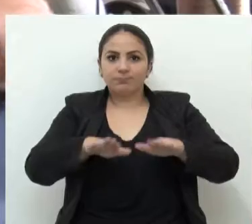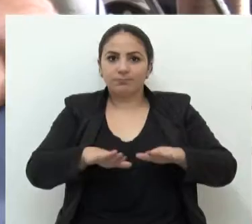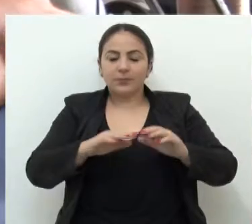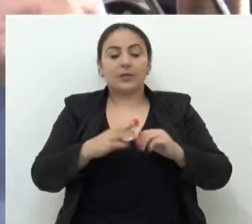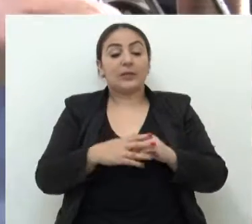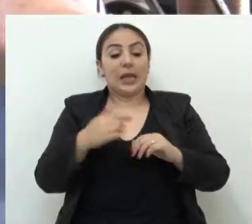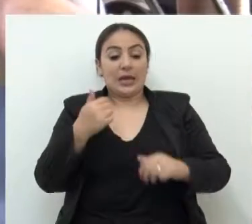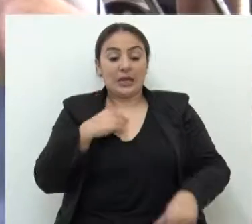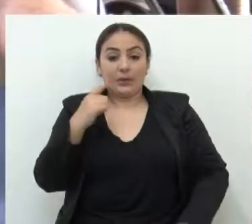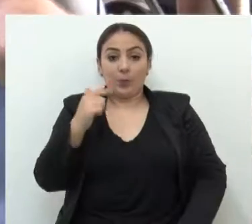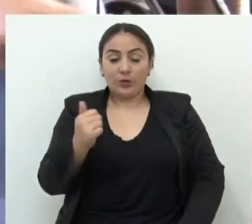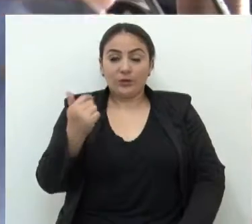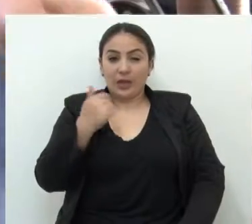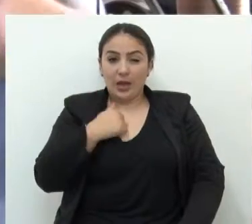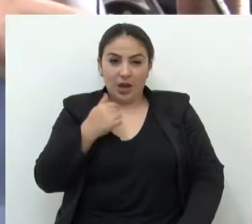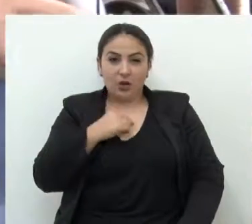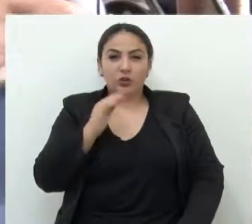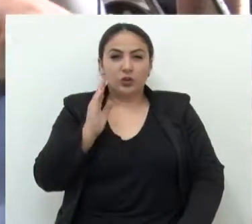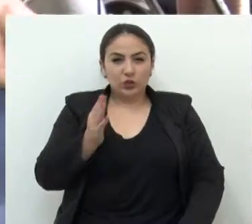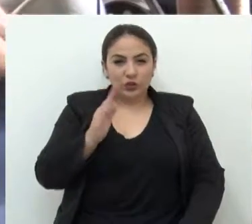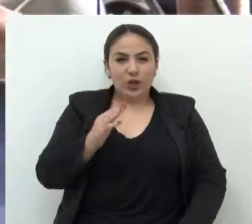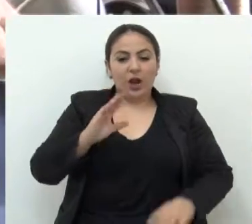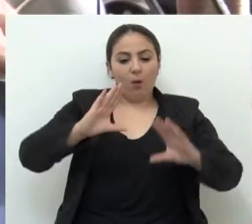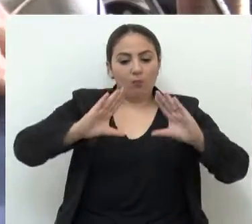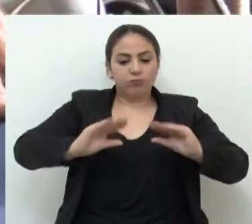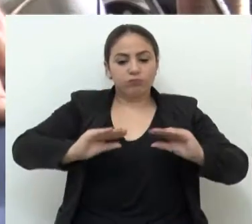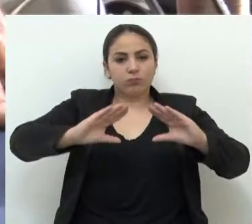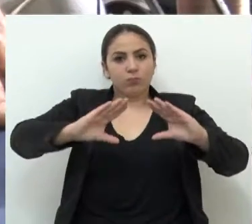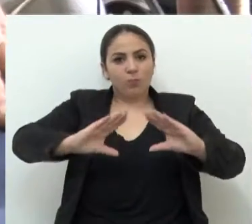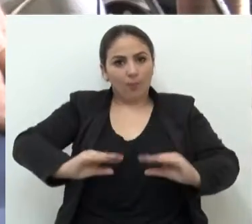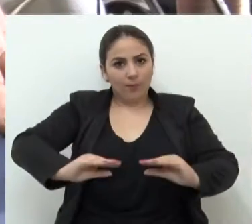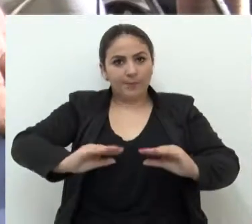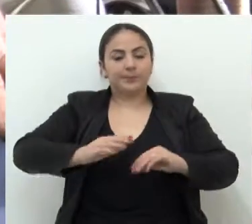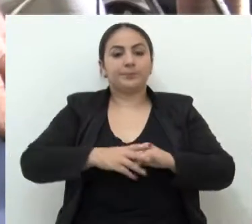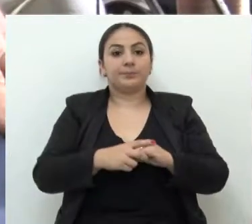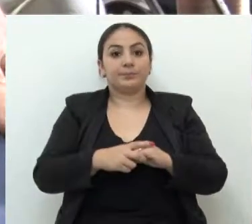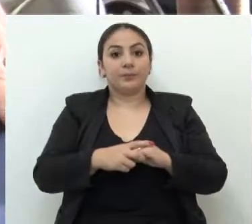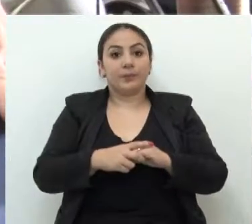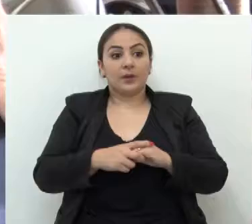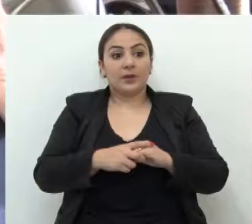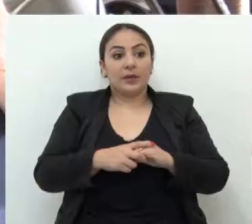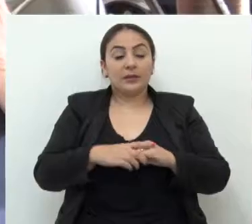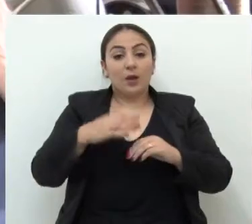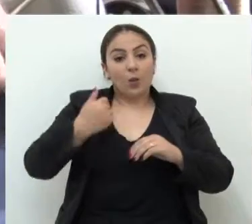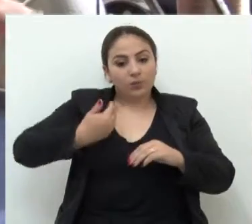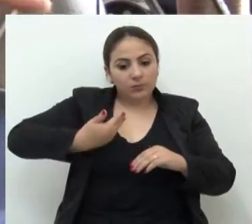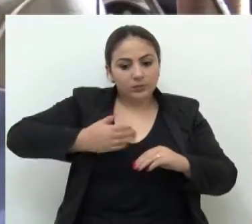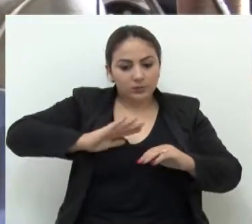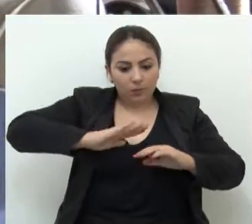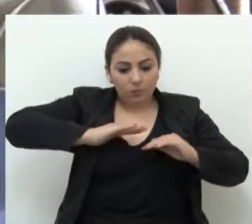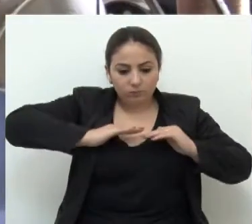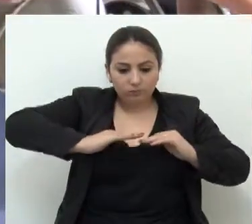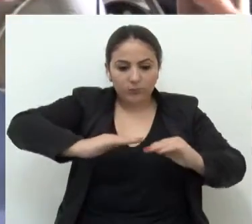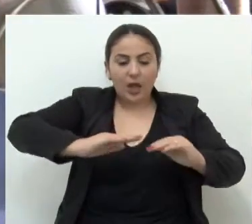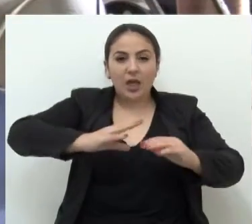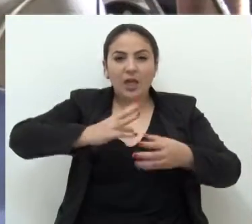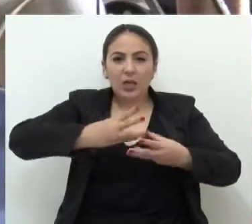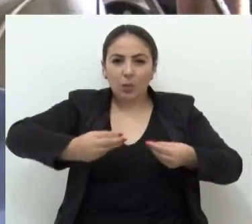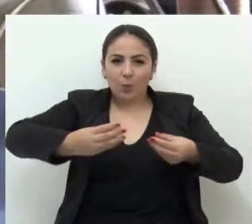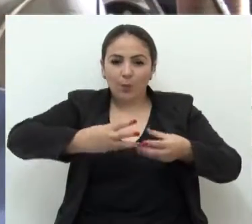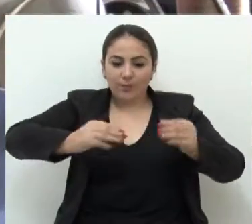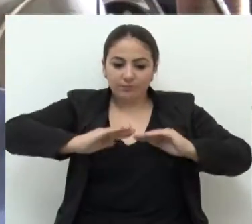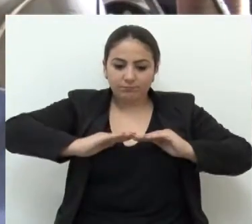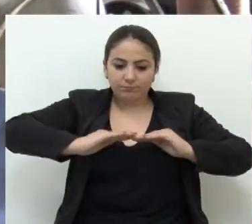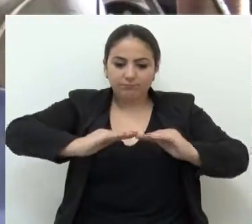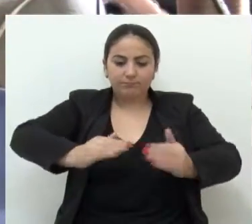né? E daí eu largava, vamos dizer, já com as molas consertadas, com uma forração em cima